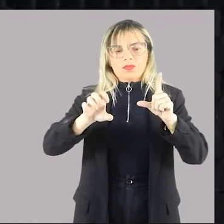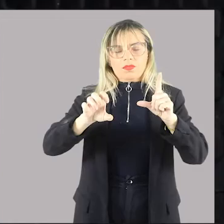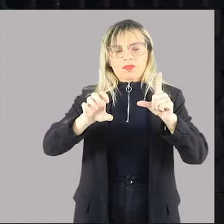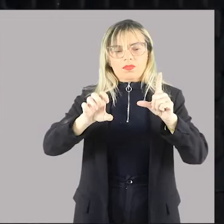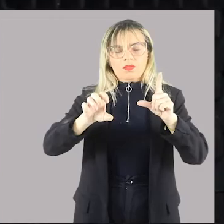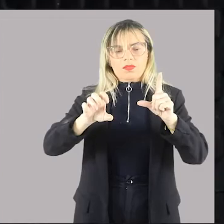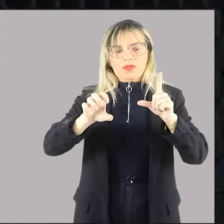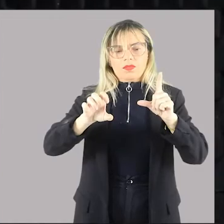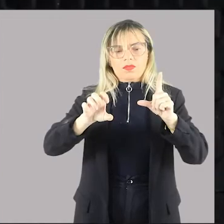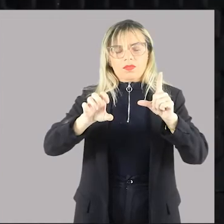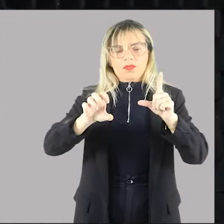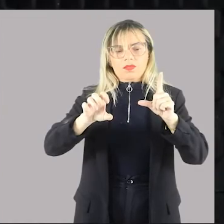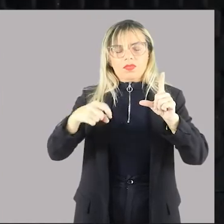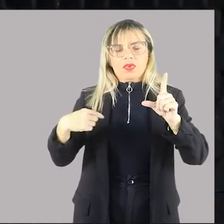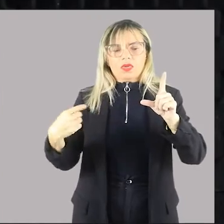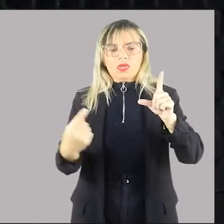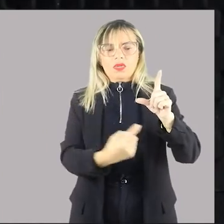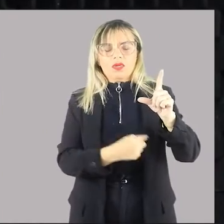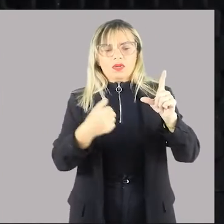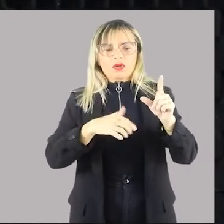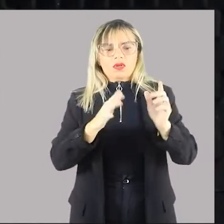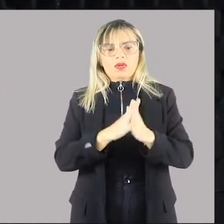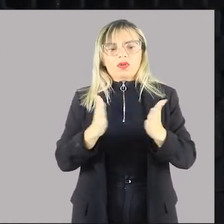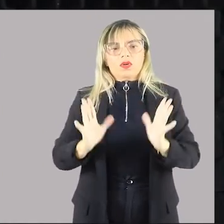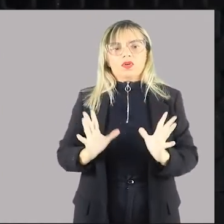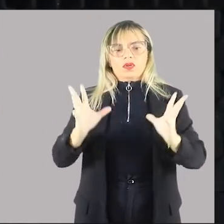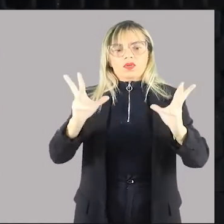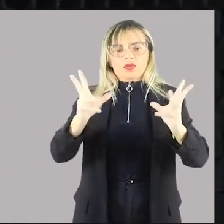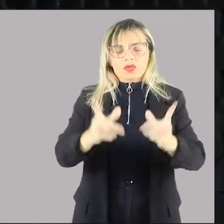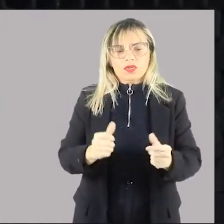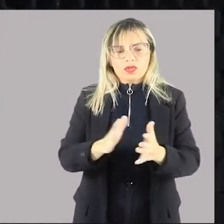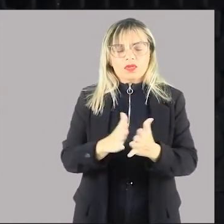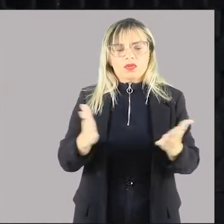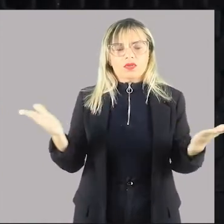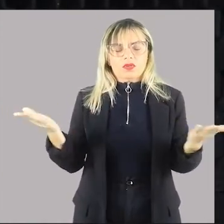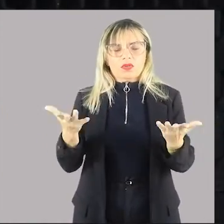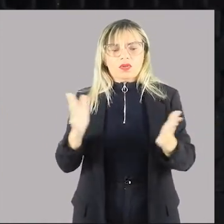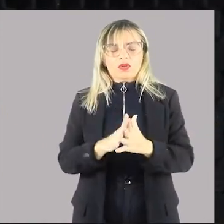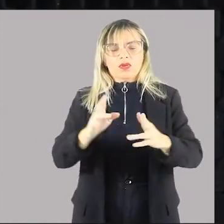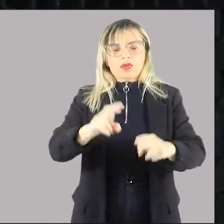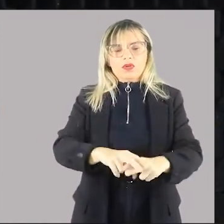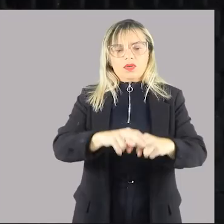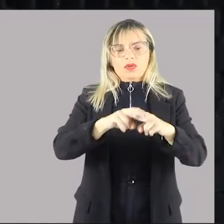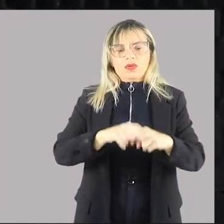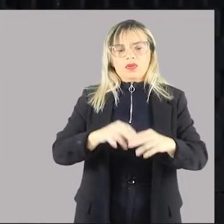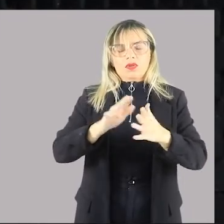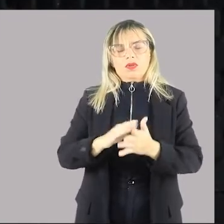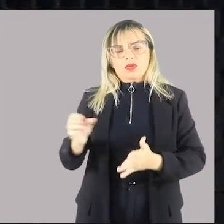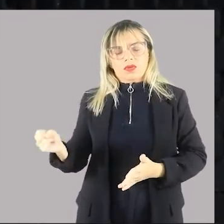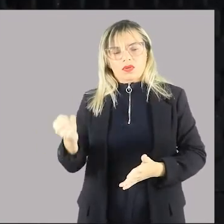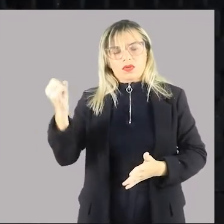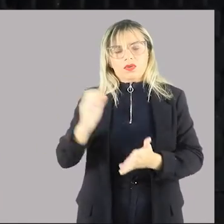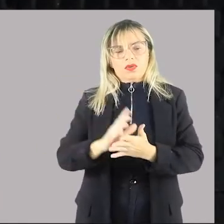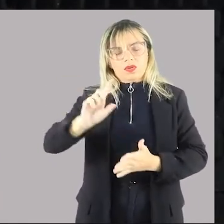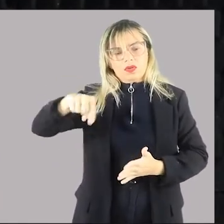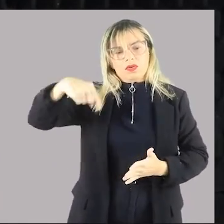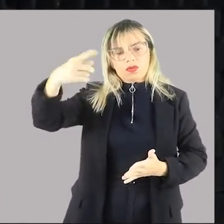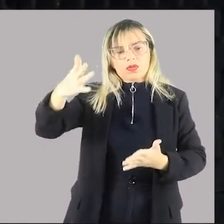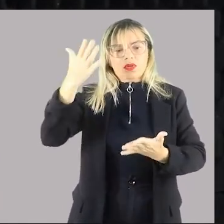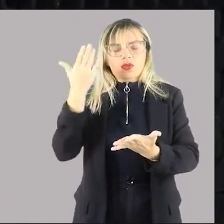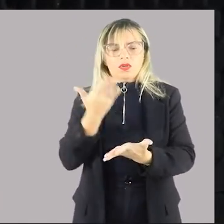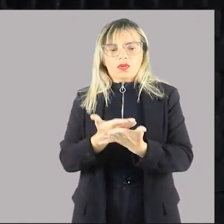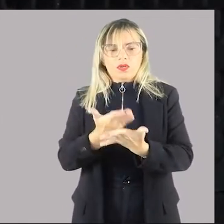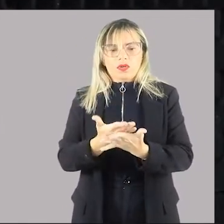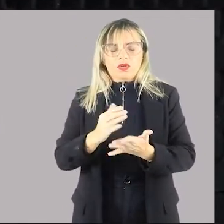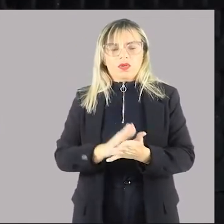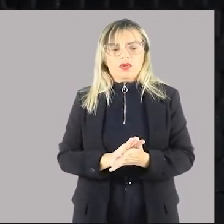oportunidades, que é essa que nós estamos dando para todos vocês aqui agora. Por isso, é muito importante, depois dessa aula,